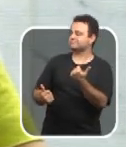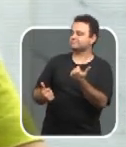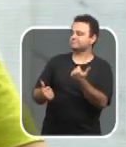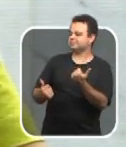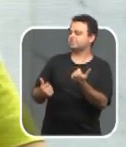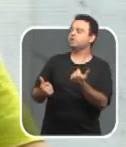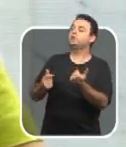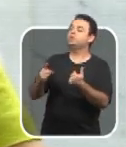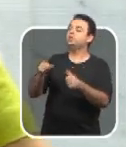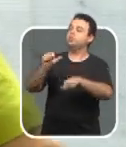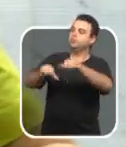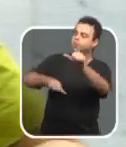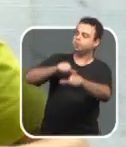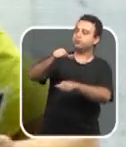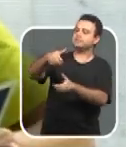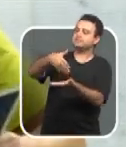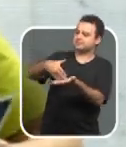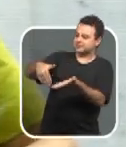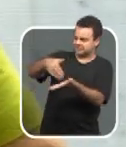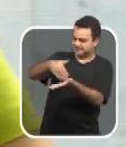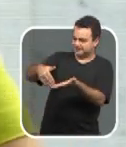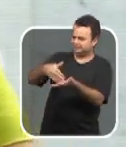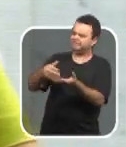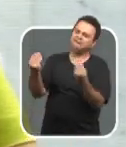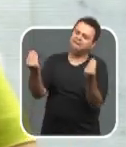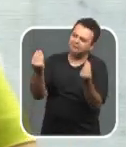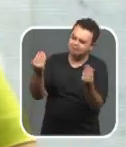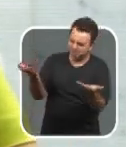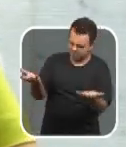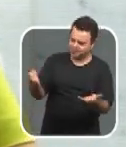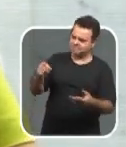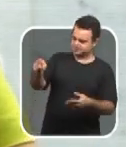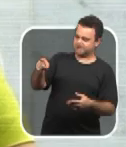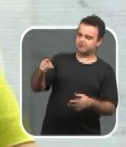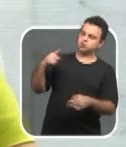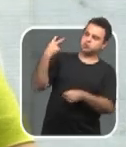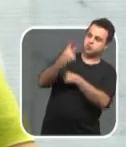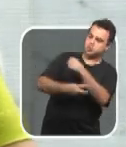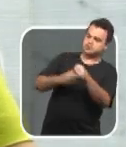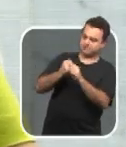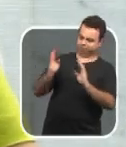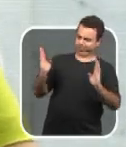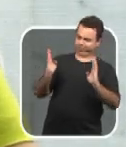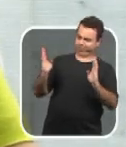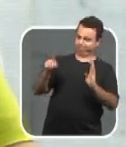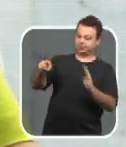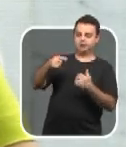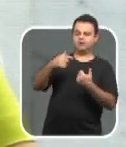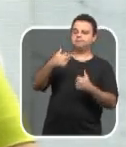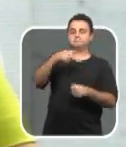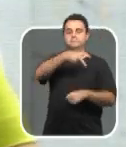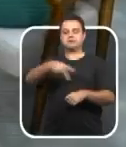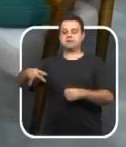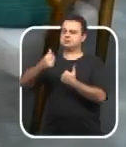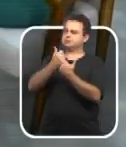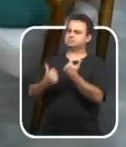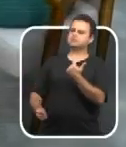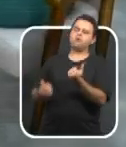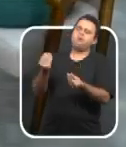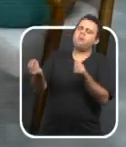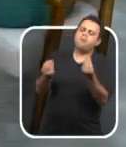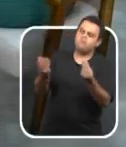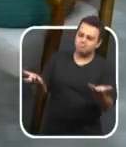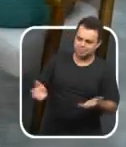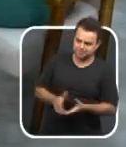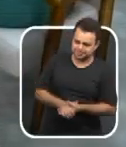de vice-presidente. Eu queria que você fizesse um balancinho aí de como foi passar esses 2 anos como vice-presidente da casa. Ariana,